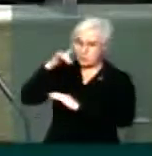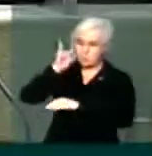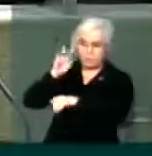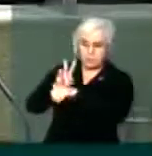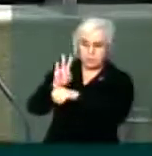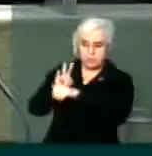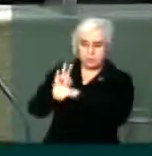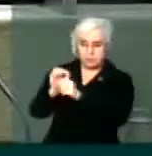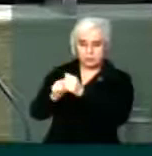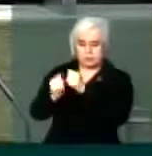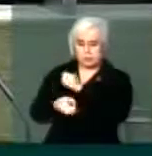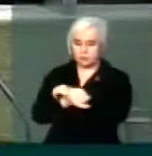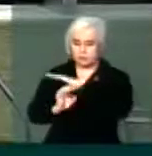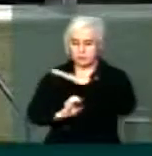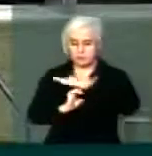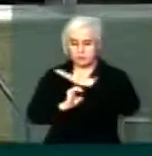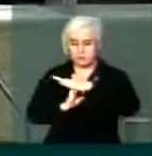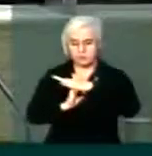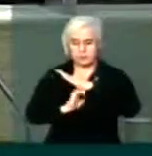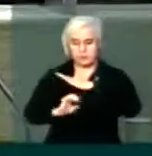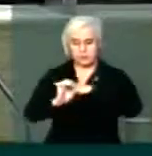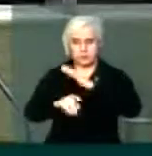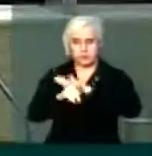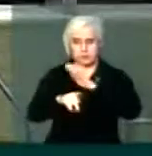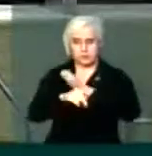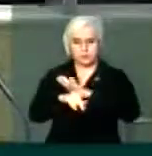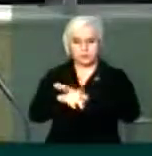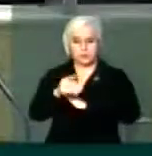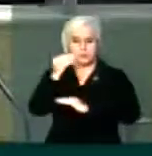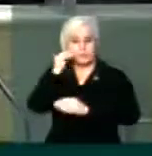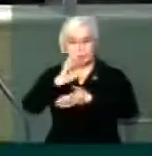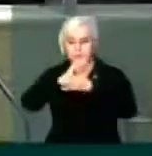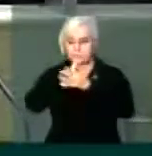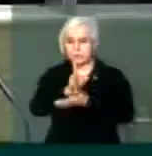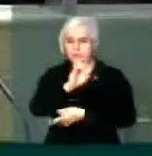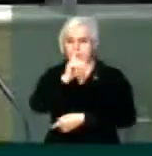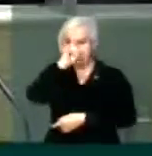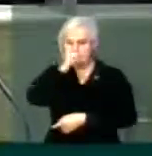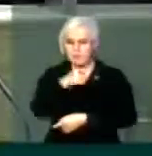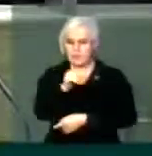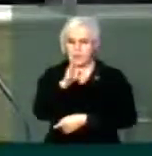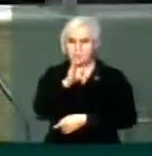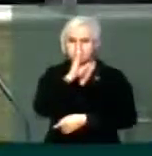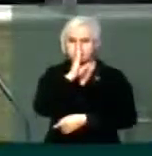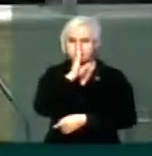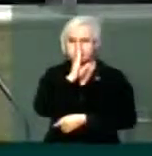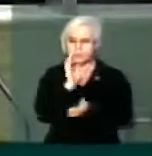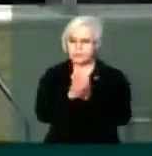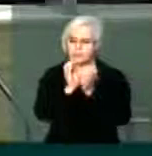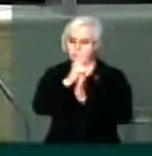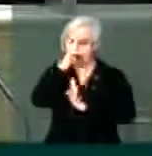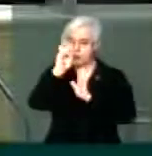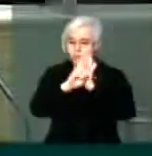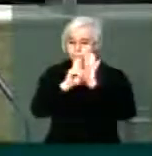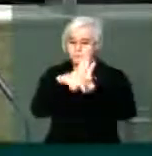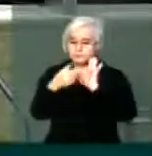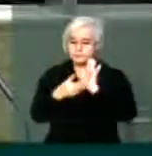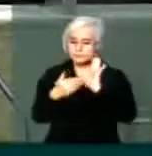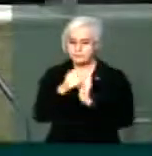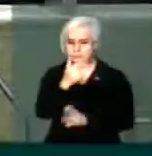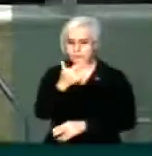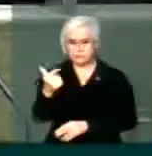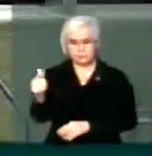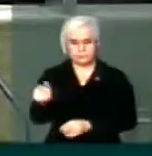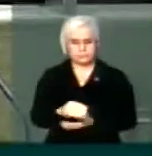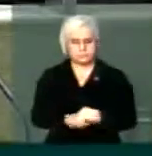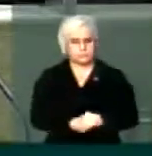valham das instituições da democracia para calar aqueles que não têm representação nesta casa ou